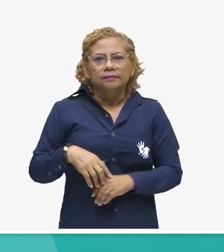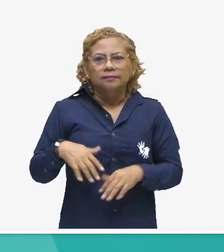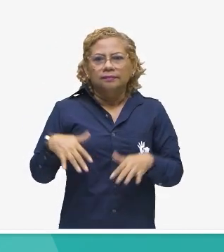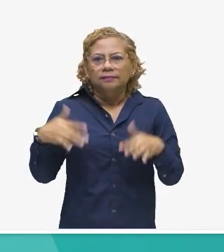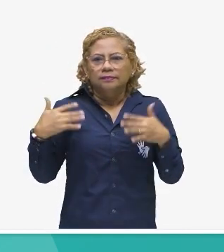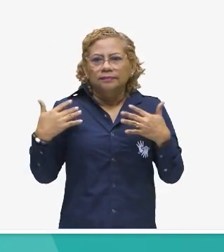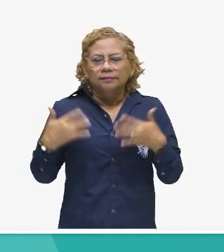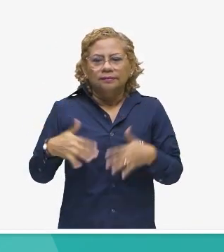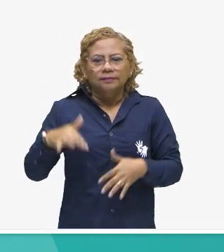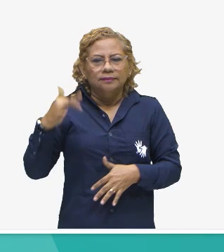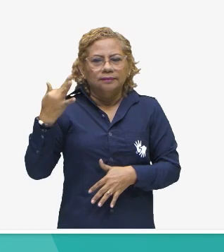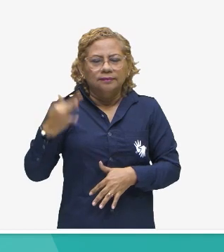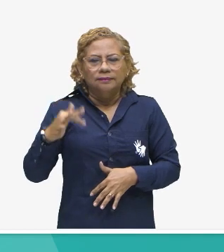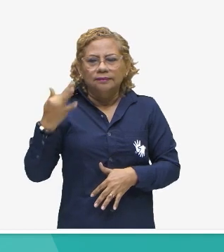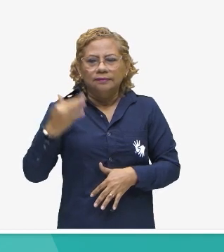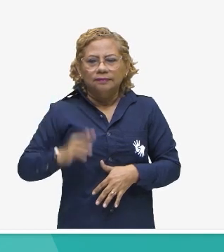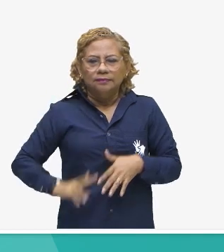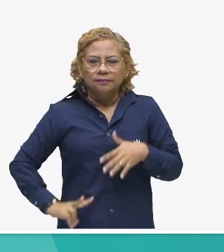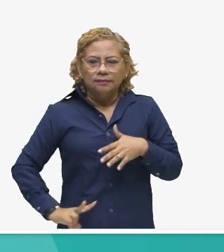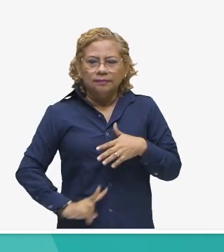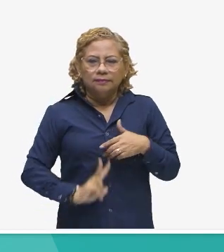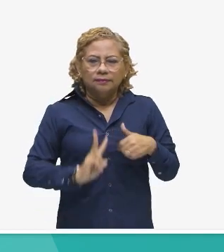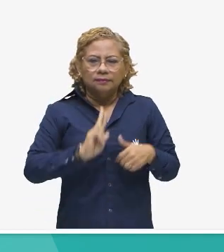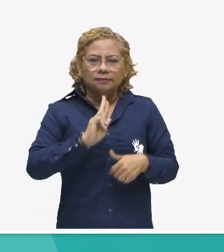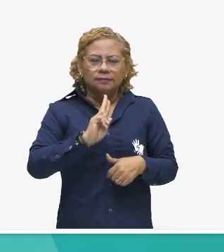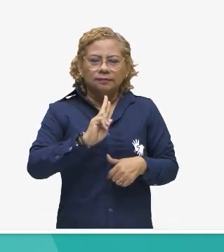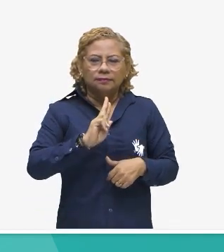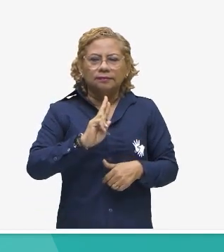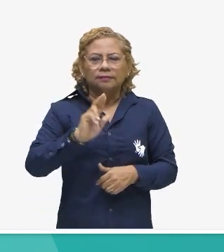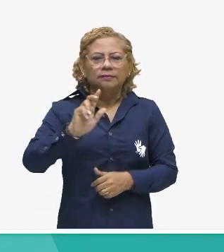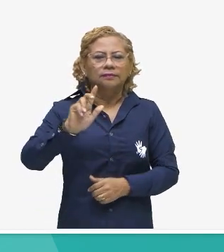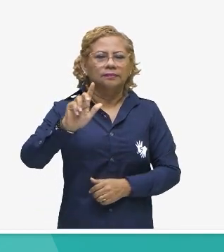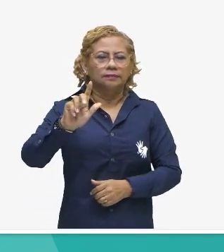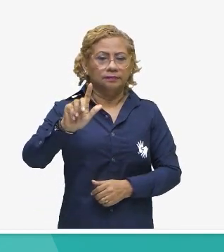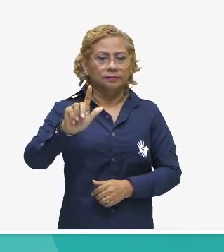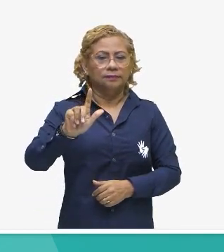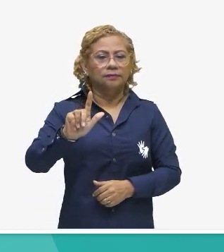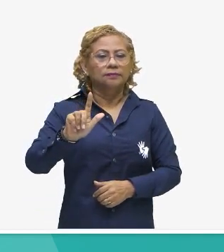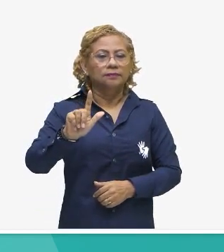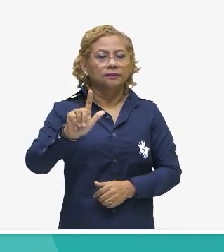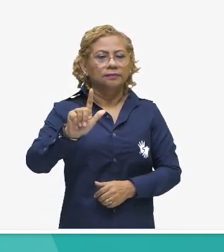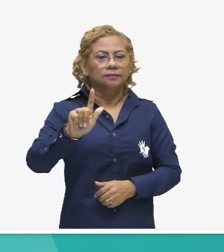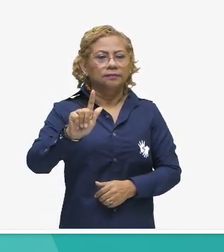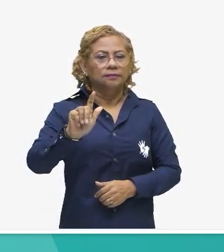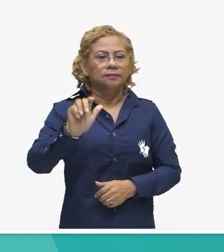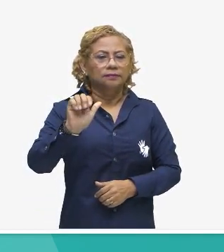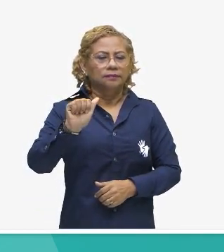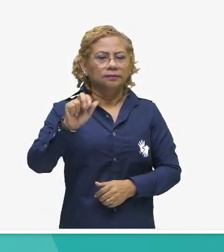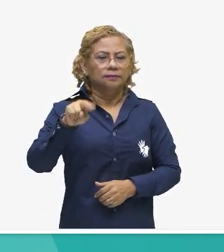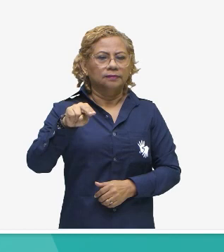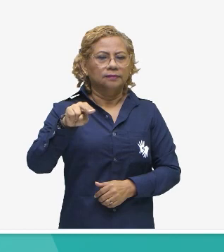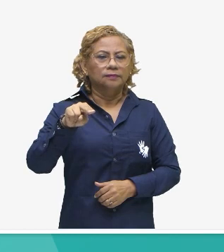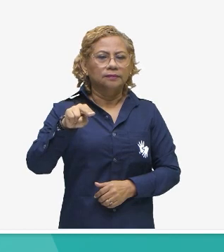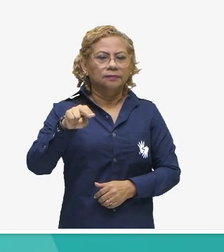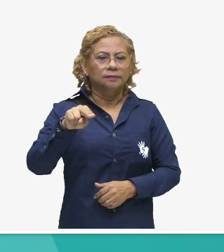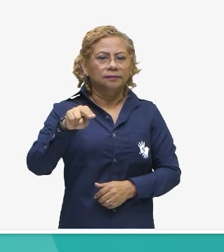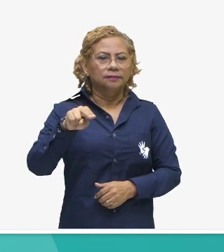e naturalmente nada encontrou. Então a gente ainda vai